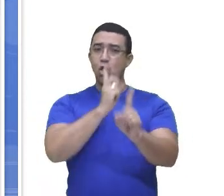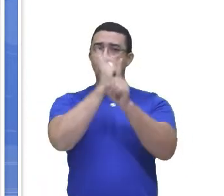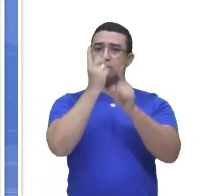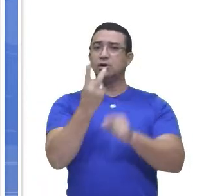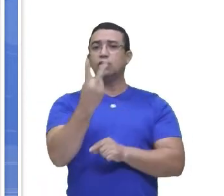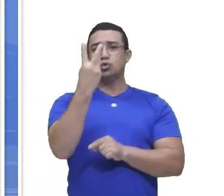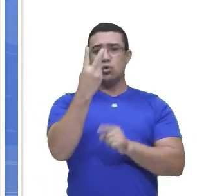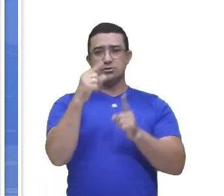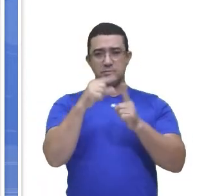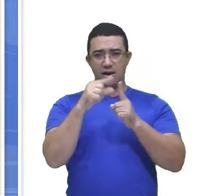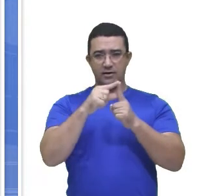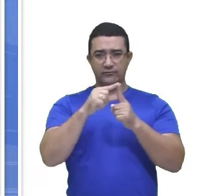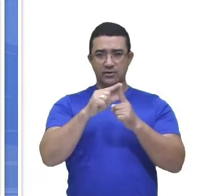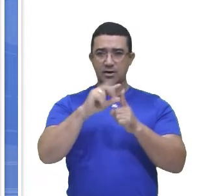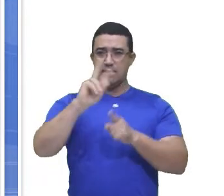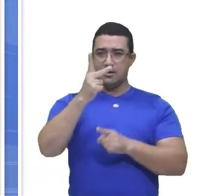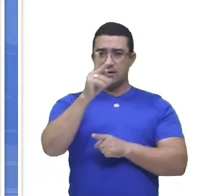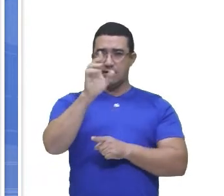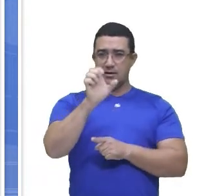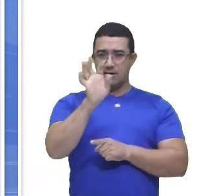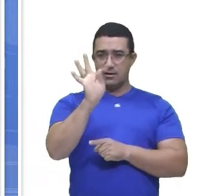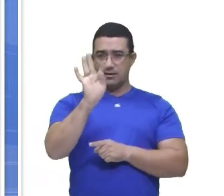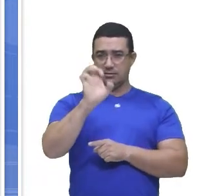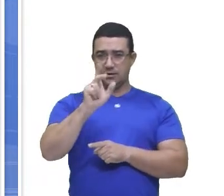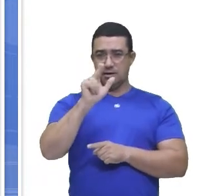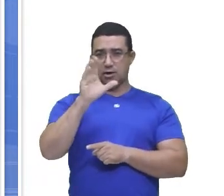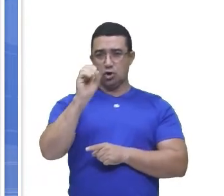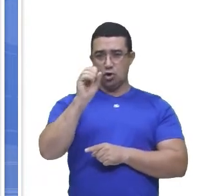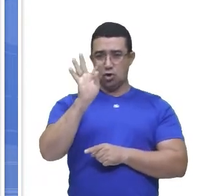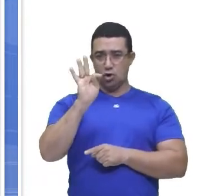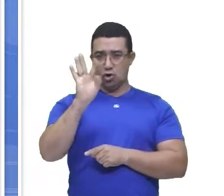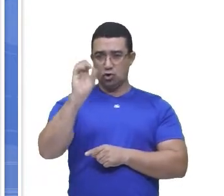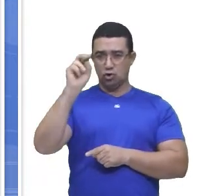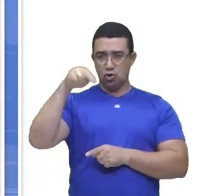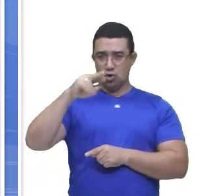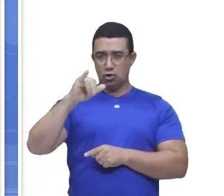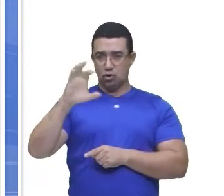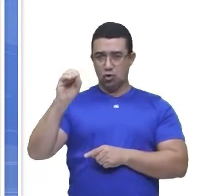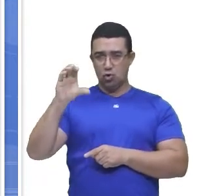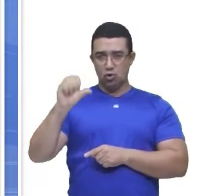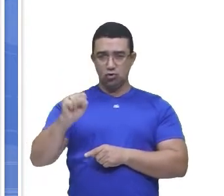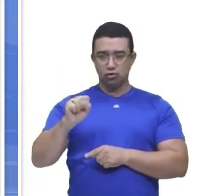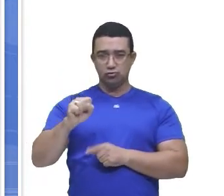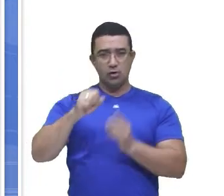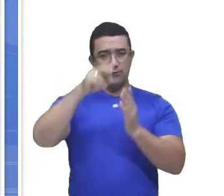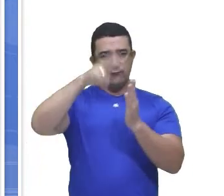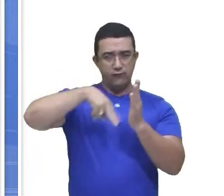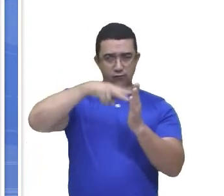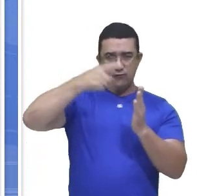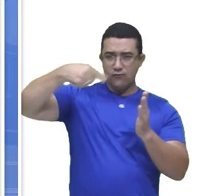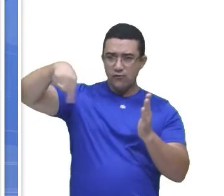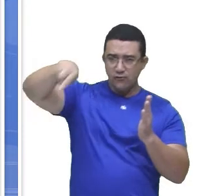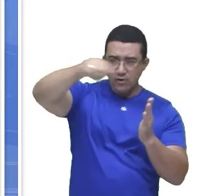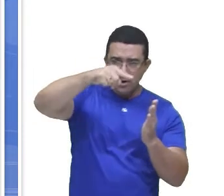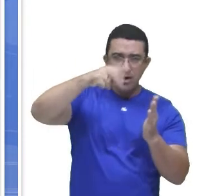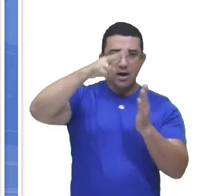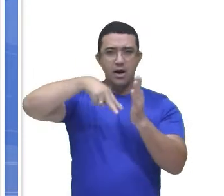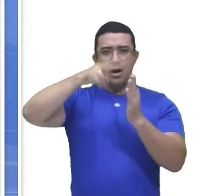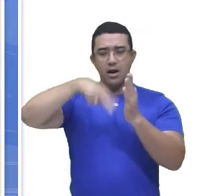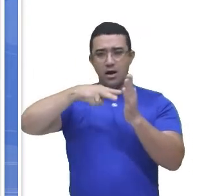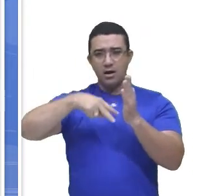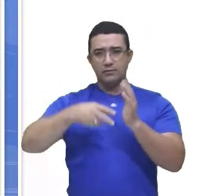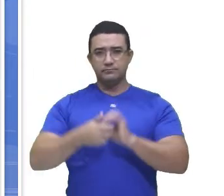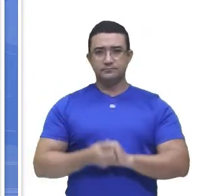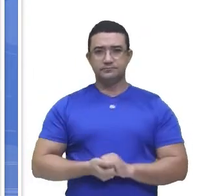dois heterotônicos. Nós temos aí um texto. E vocês vão ler, eu não vou ler,